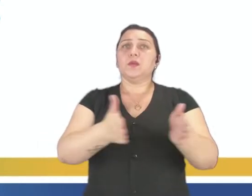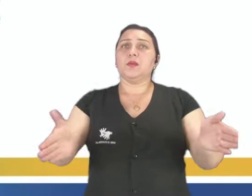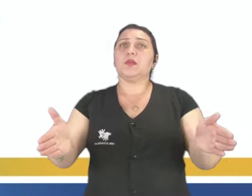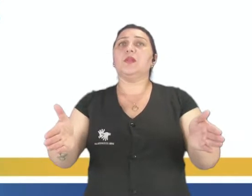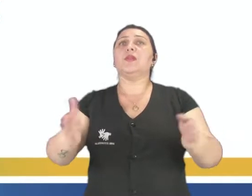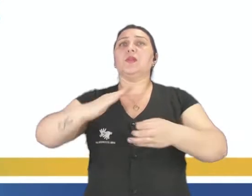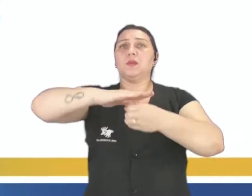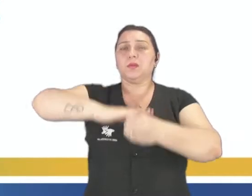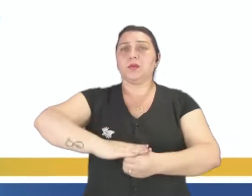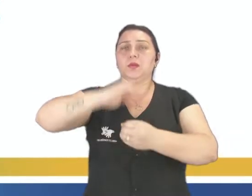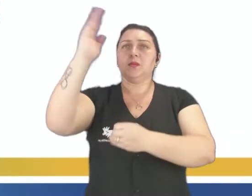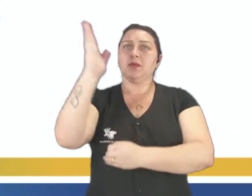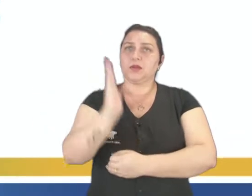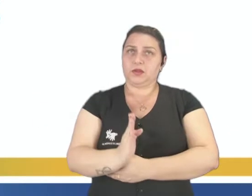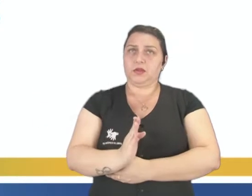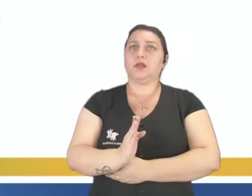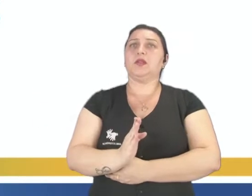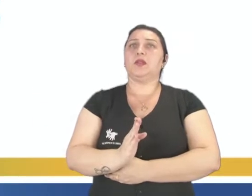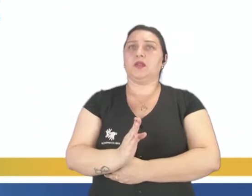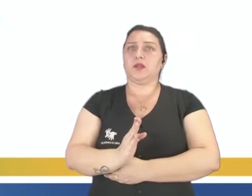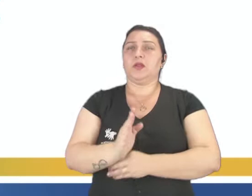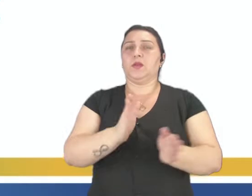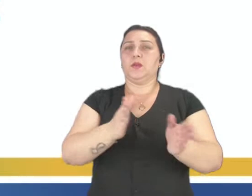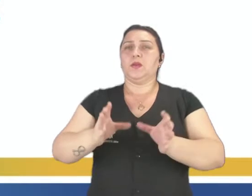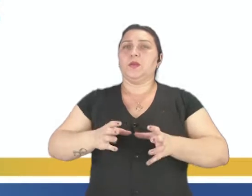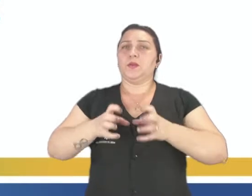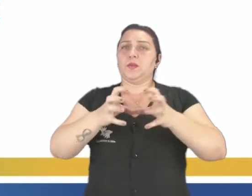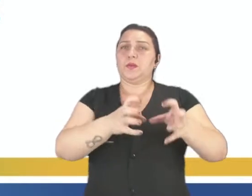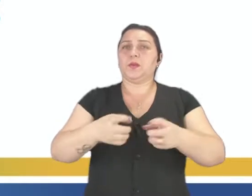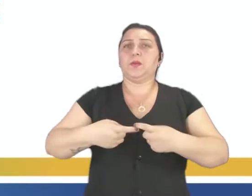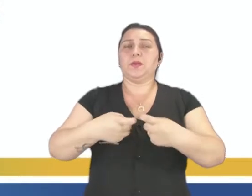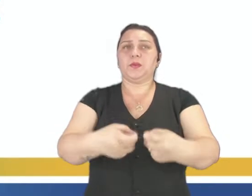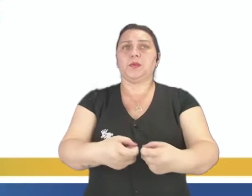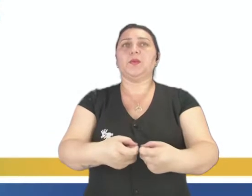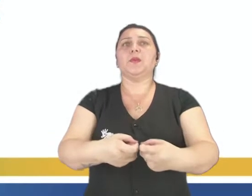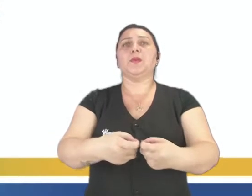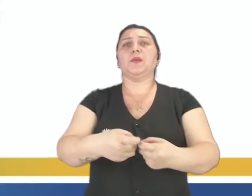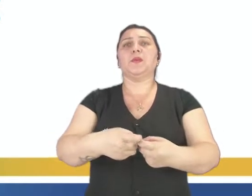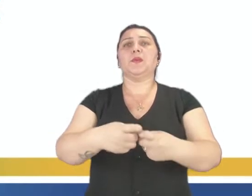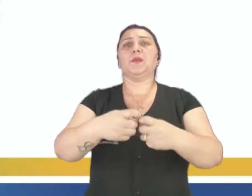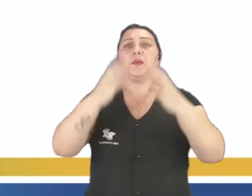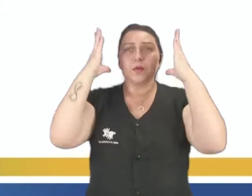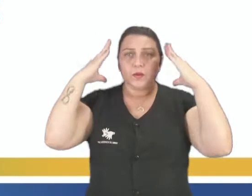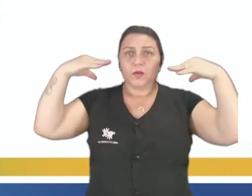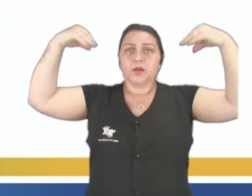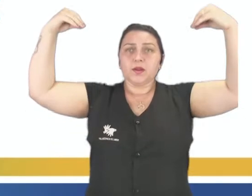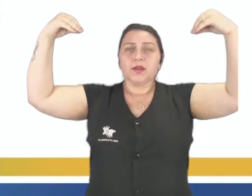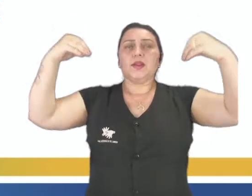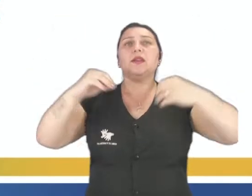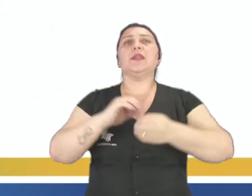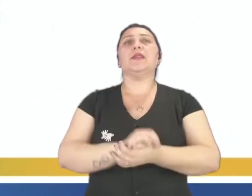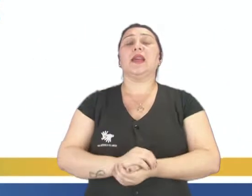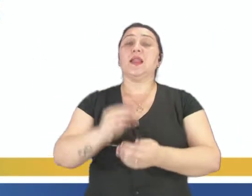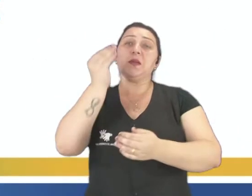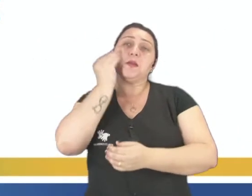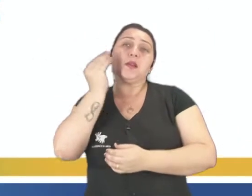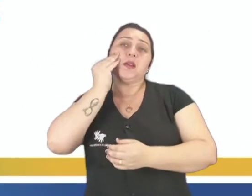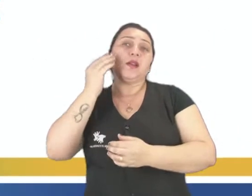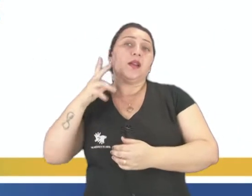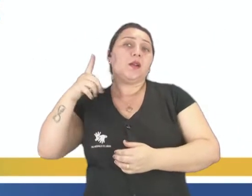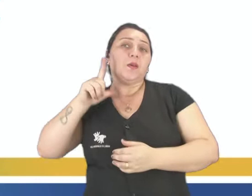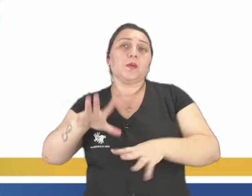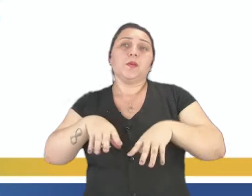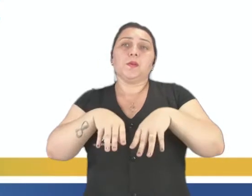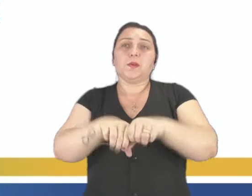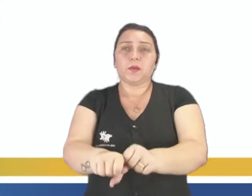período de colonização do Brasil e de diversos conflitos com os holandeses. Eles tentavam conquistar parte